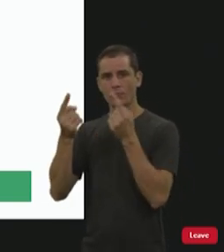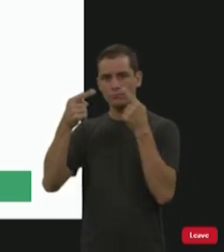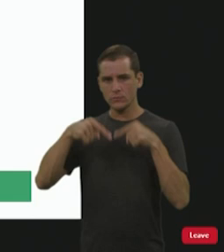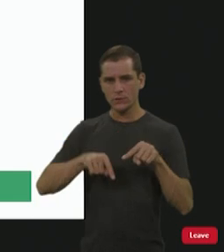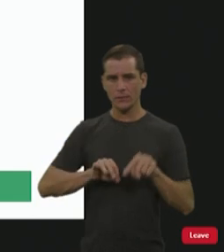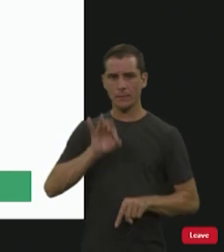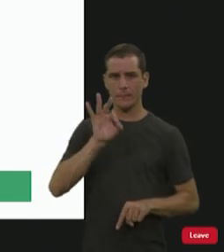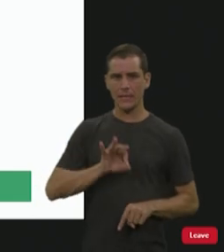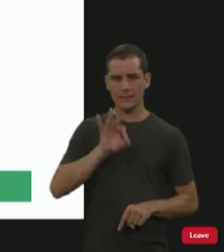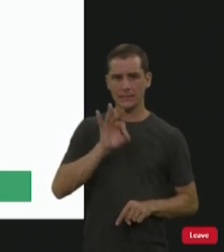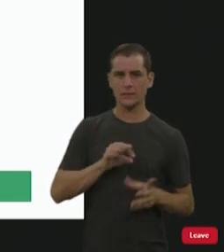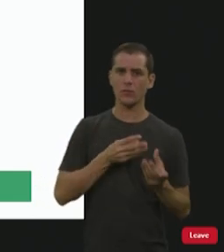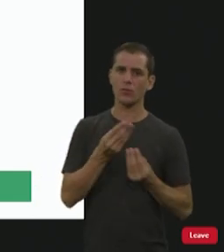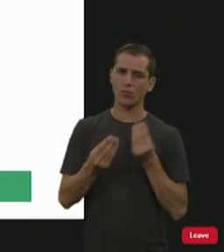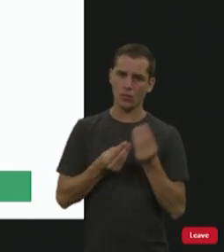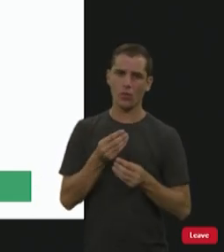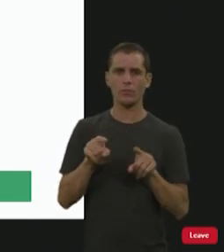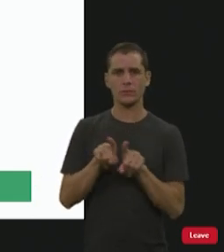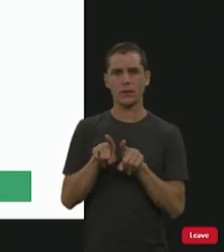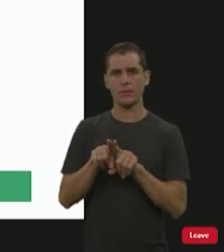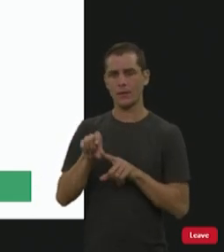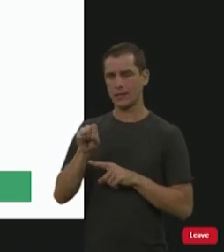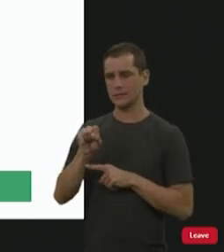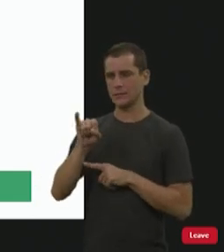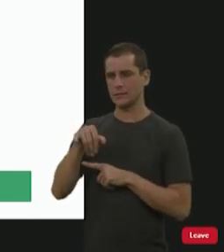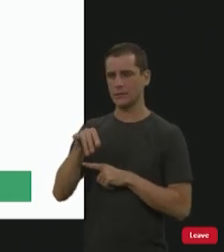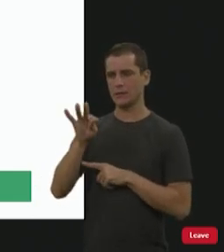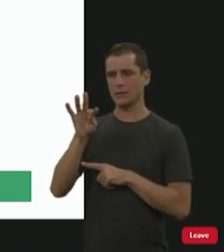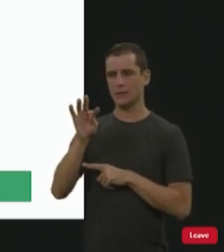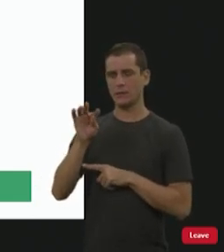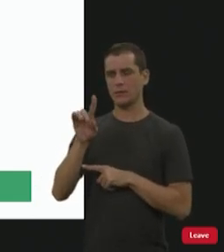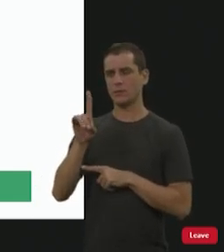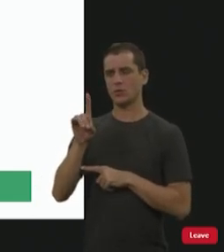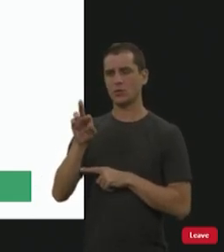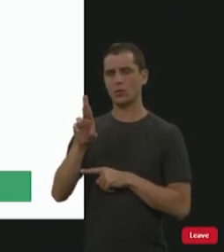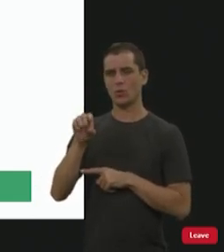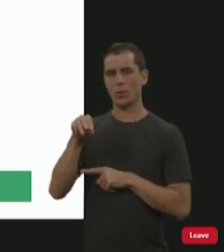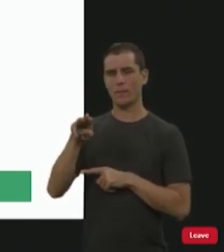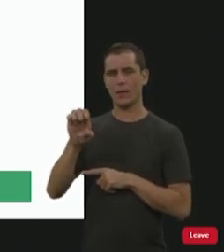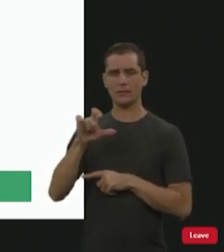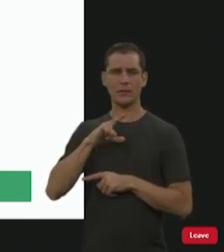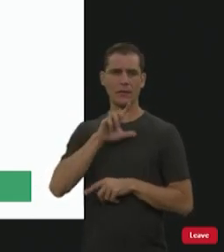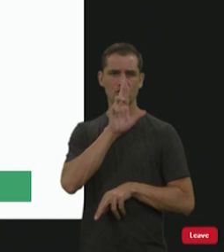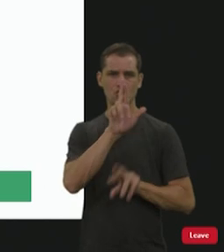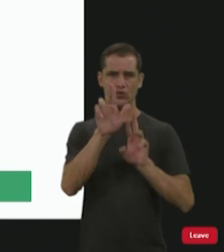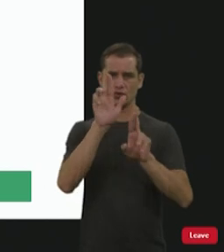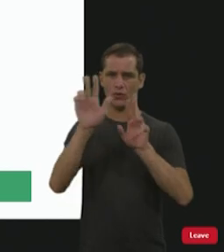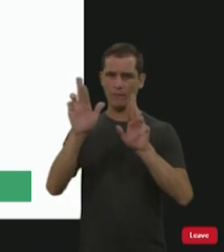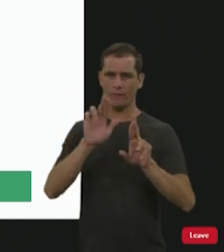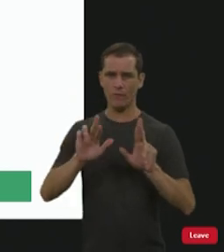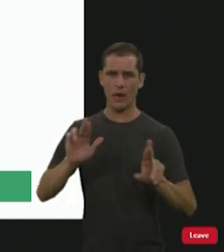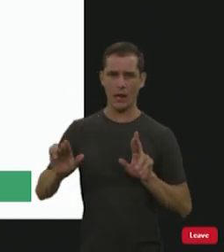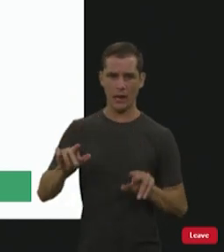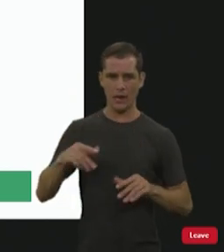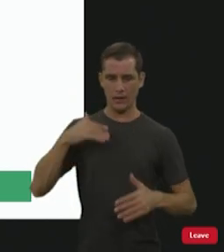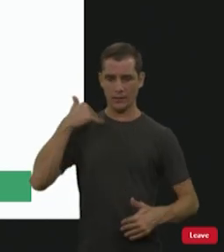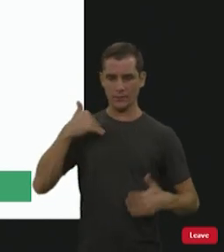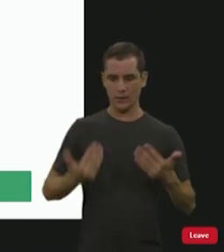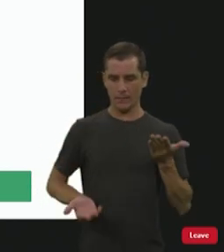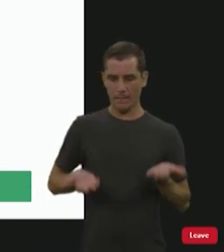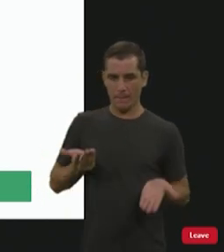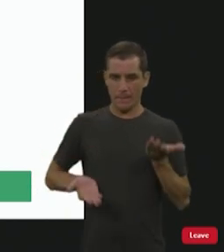progéria e formas adquiridas. Então, todas elas têm graus variados de perda ou até mesmo ausência quase total da